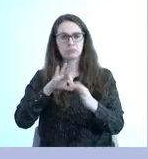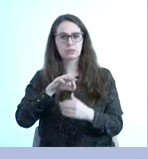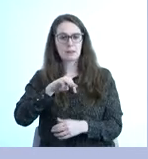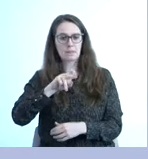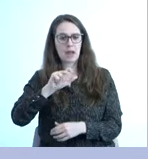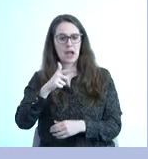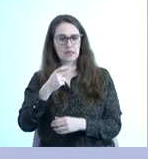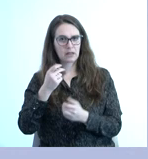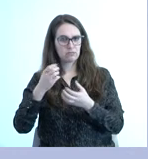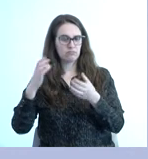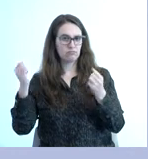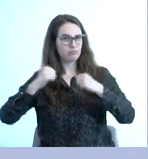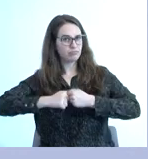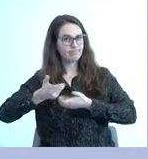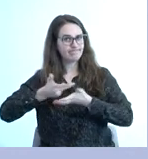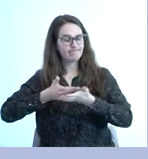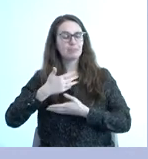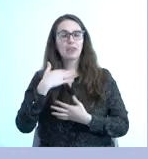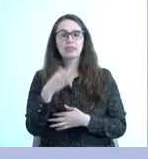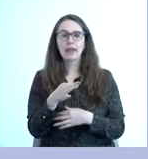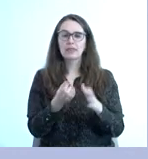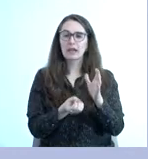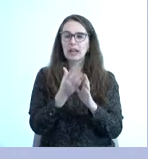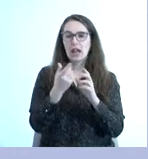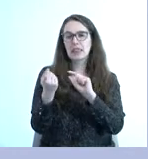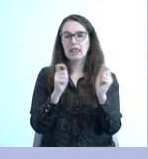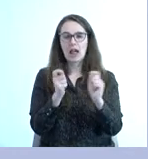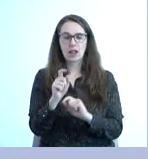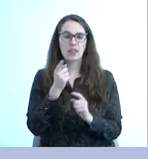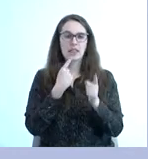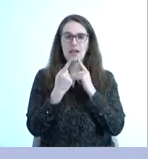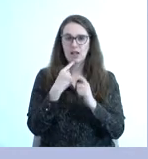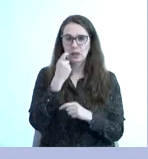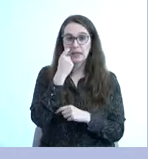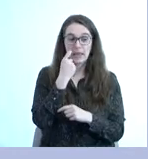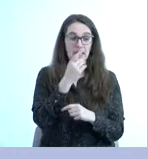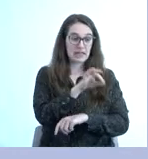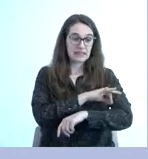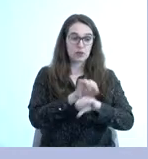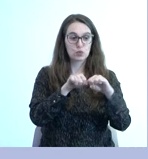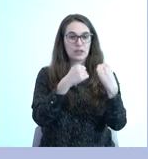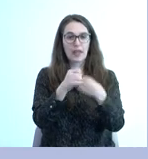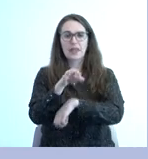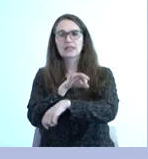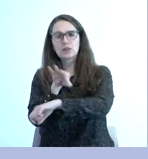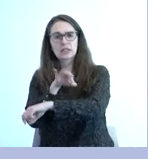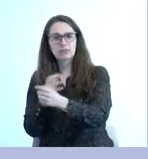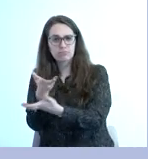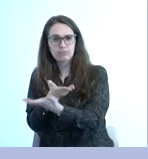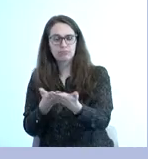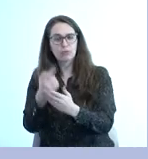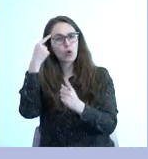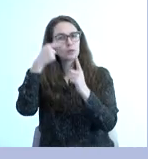Marta, conseguirmos estabelecer esse diálogo entre os arquitetos e a sociedade, e os arquitetos entre arquitetos, para refletir sobre